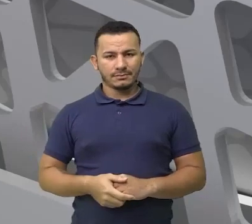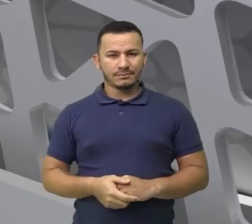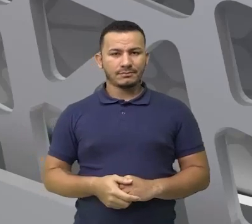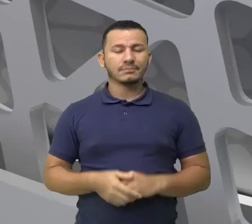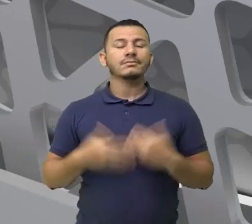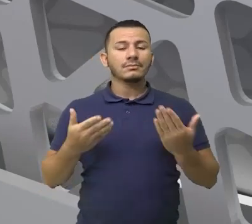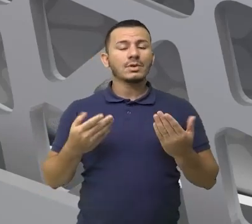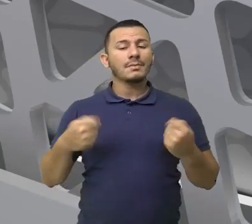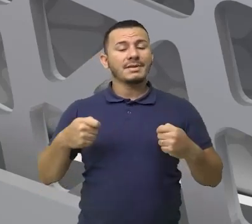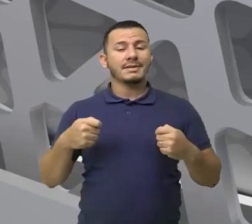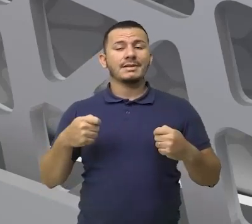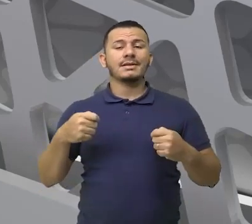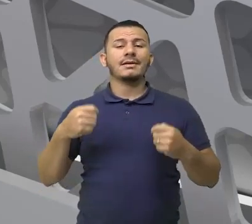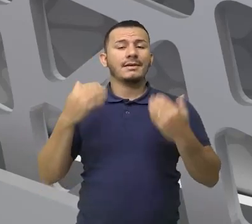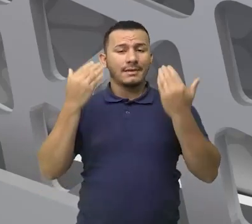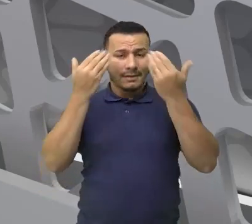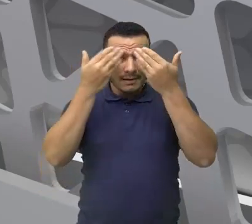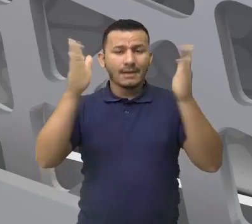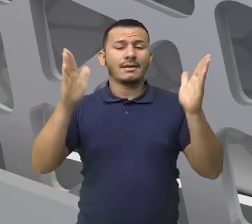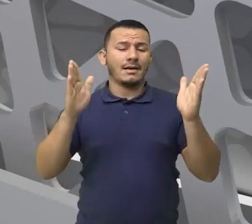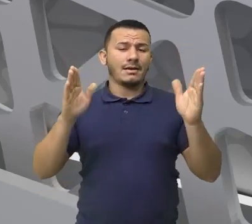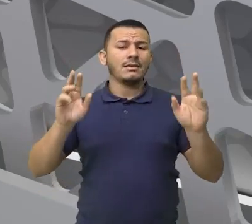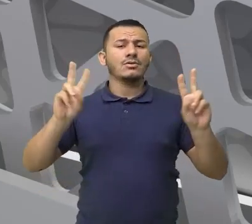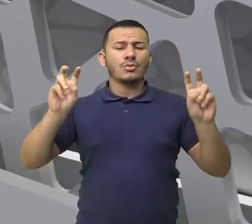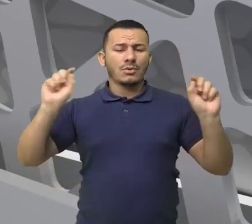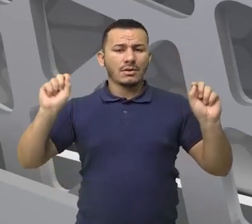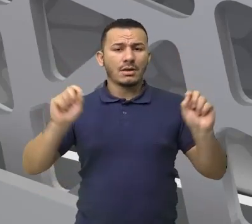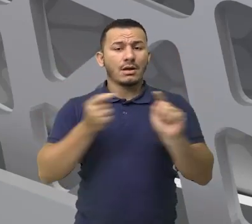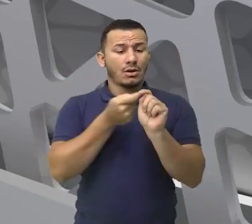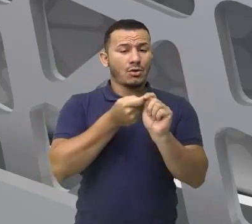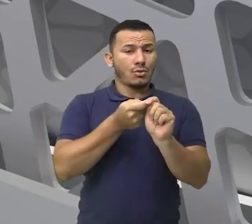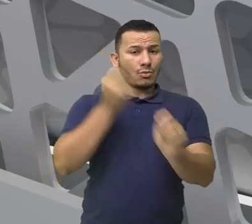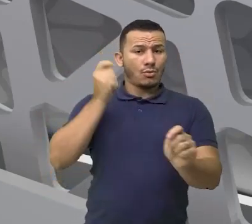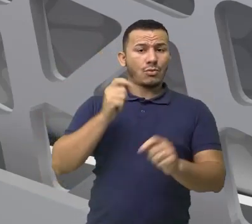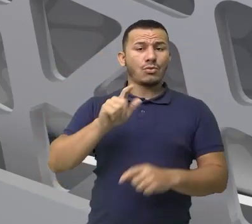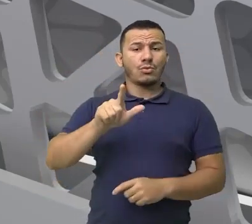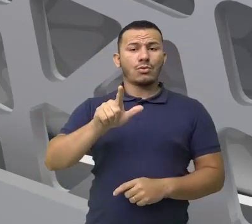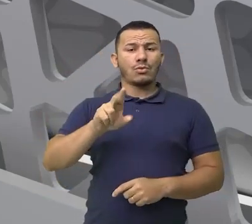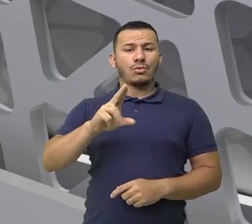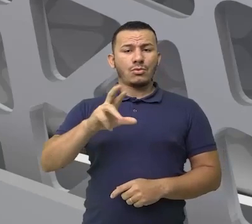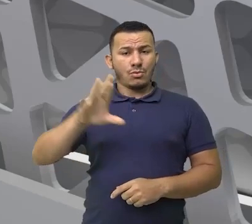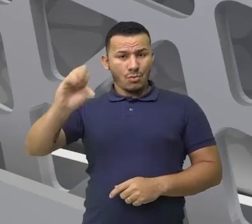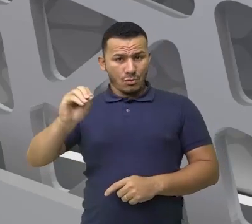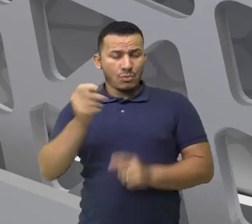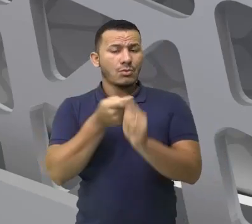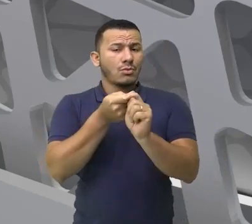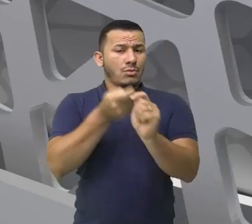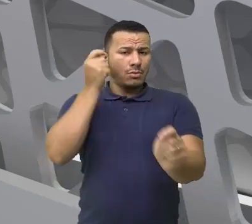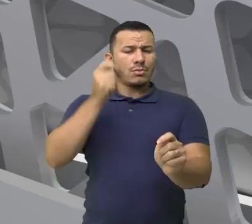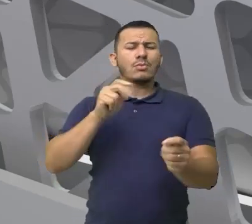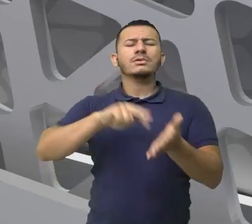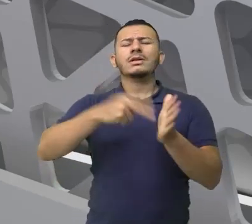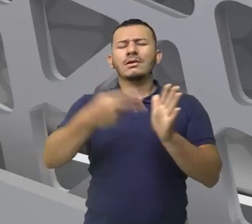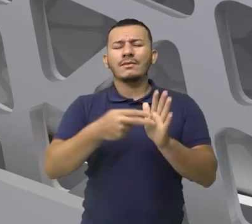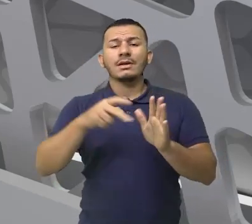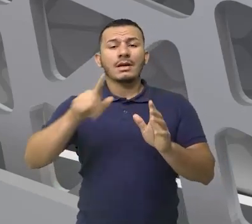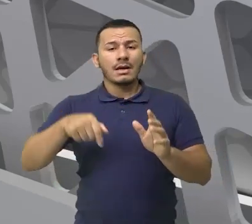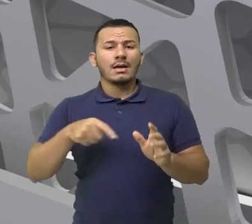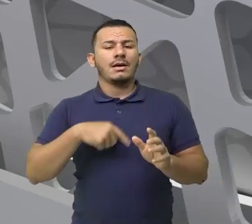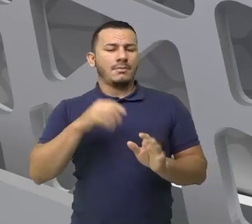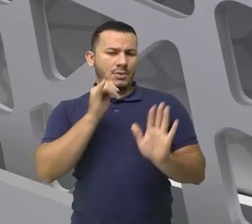Tem que ficar muito claro para você, aluno, a ideia de que o lucro é exatamente a